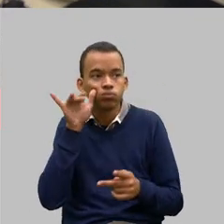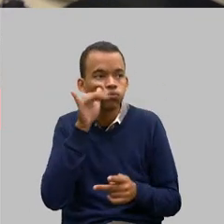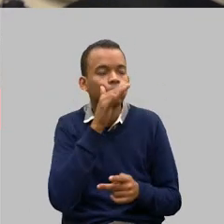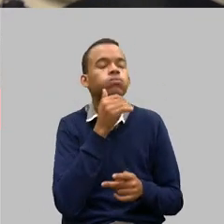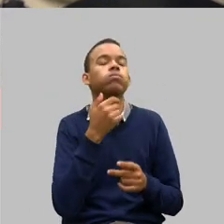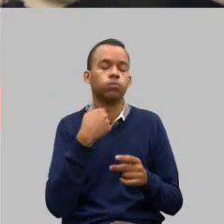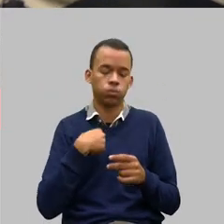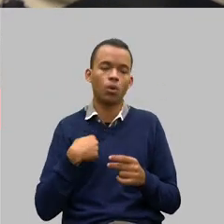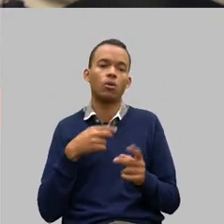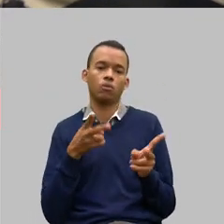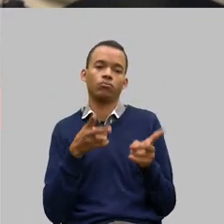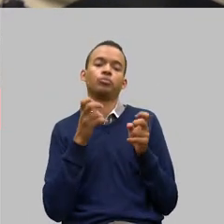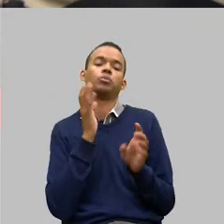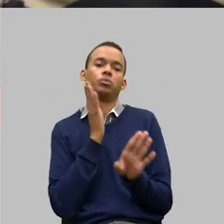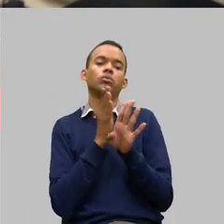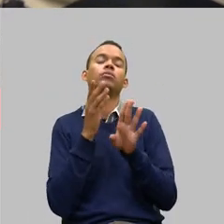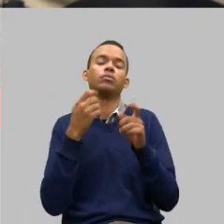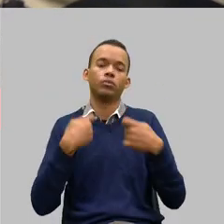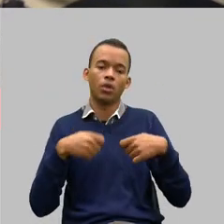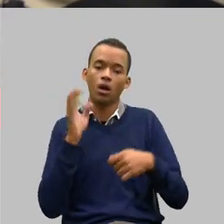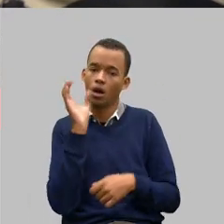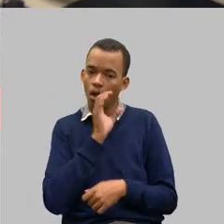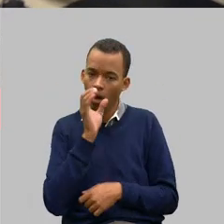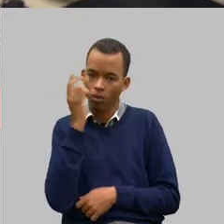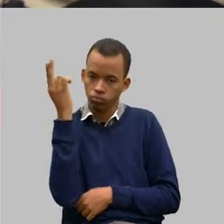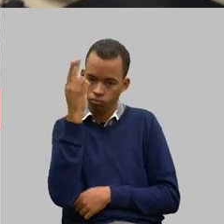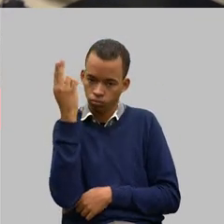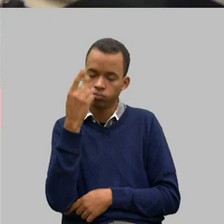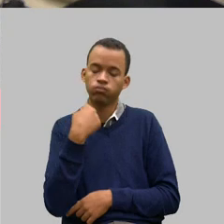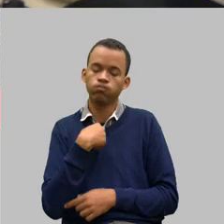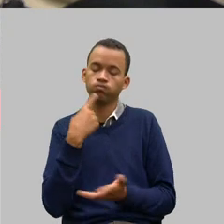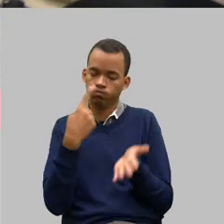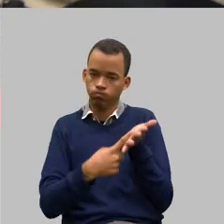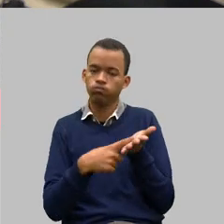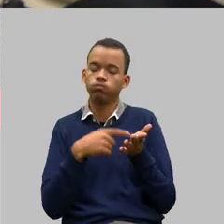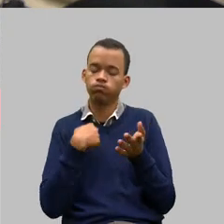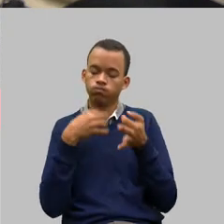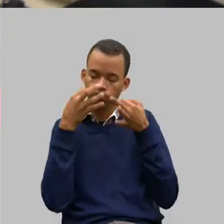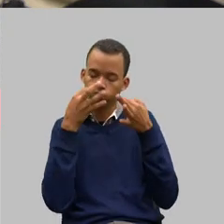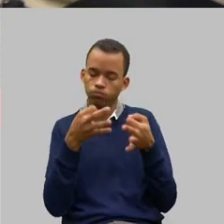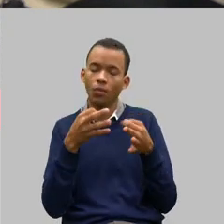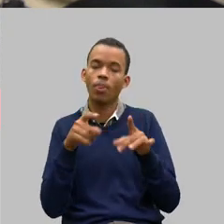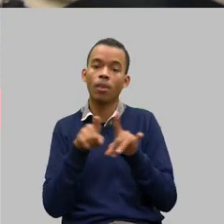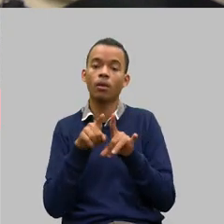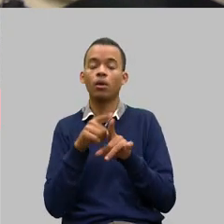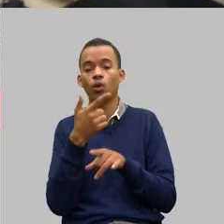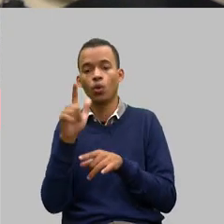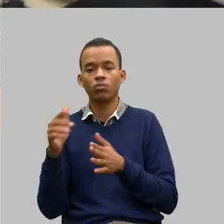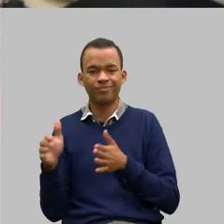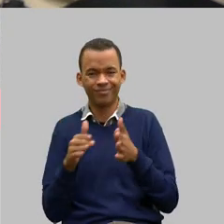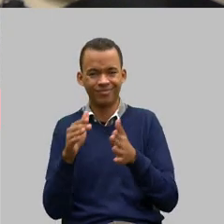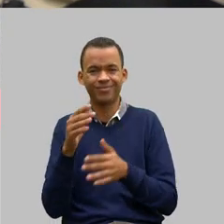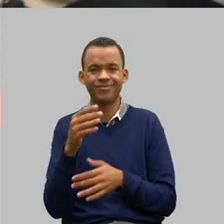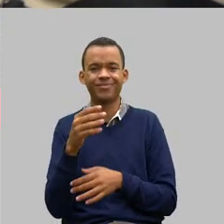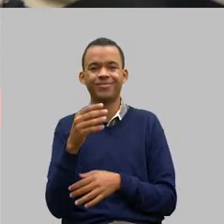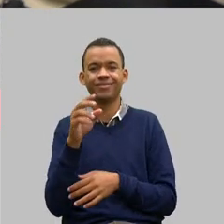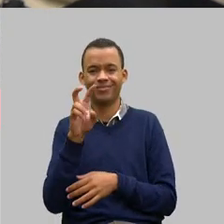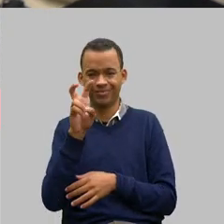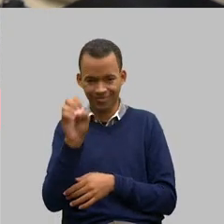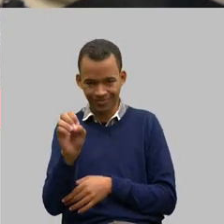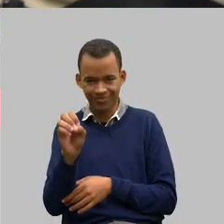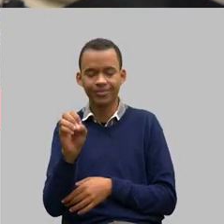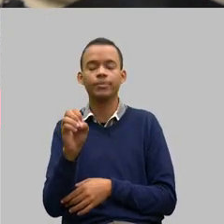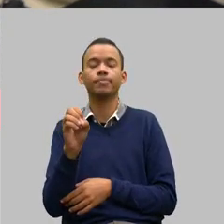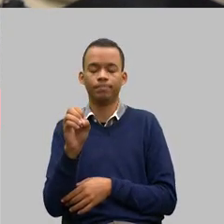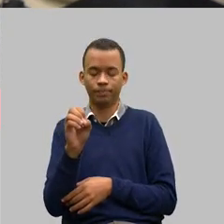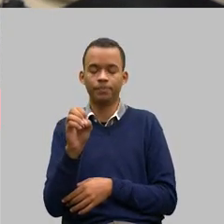compromisso que nós vamos atuar em relação a isso sobre MG 050 de fato a gente tem uma oportunidade né com essa troca do controle né como foi